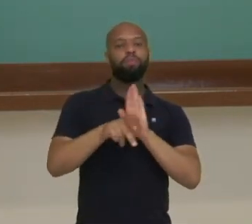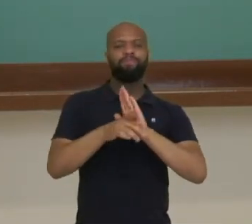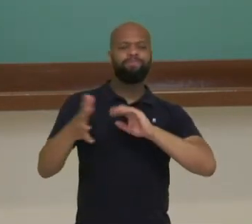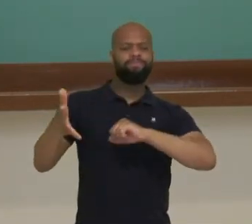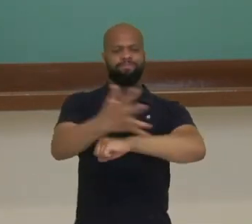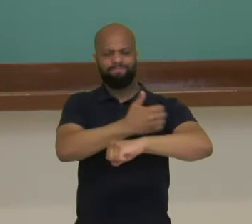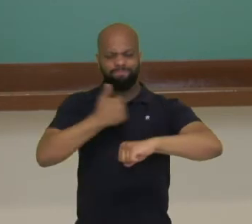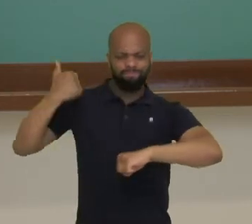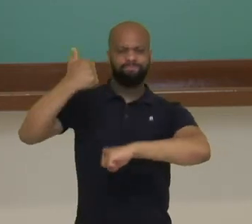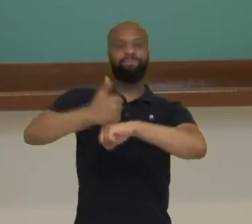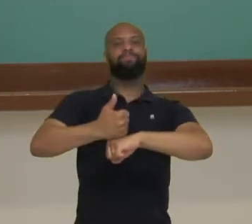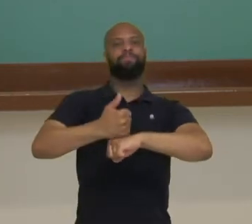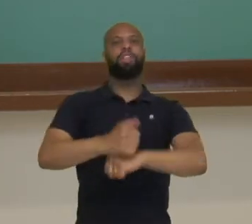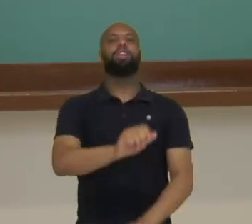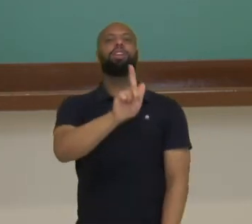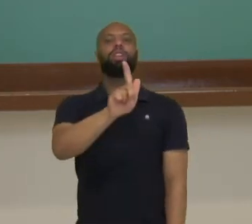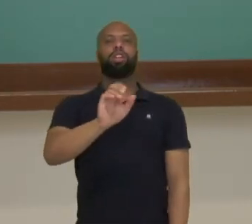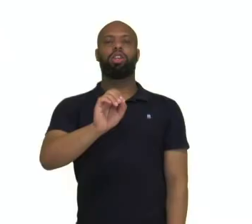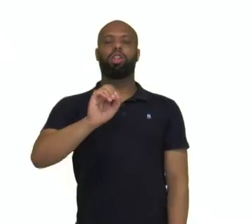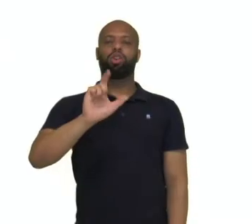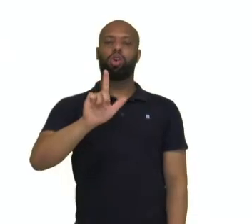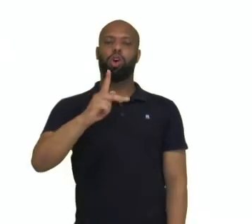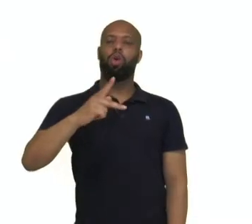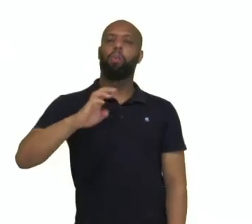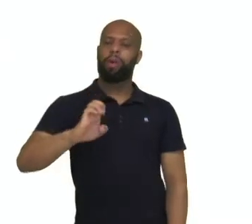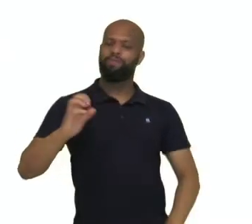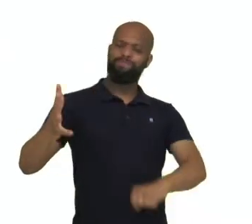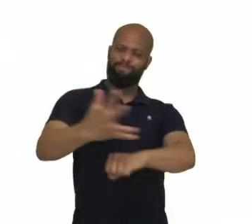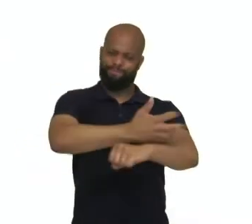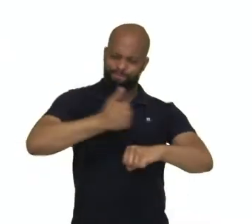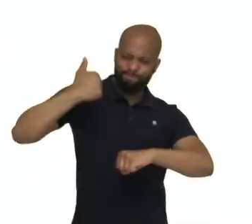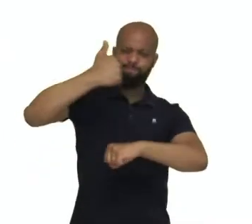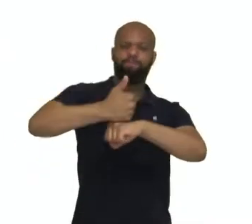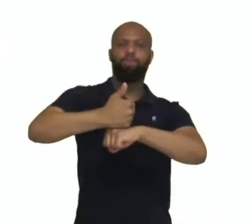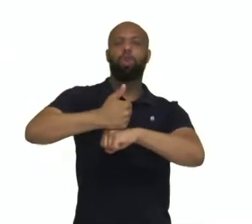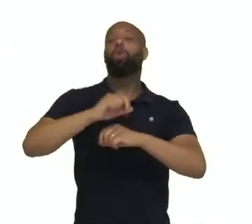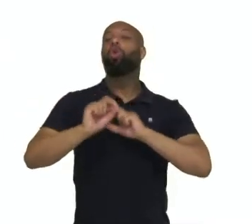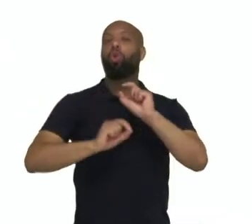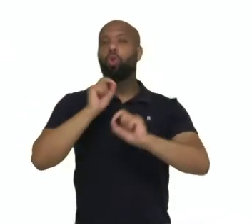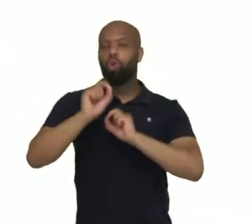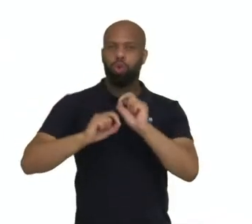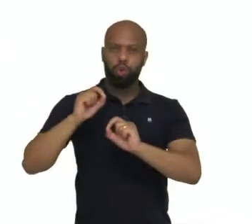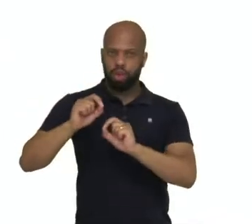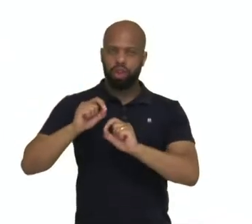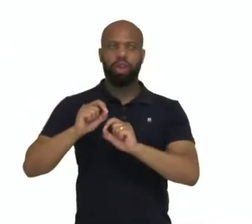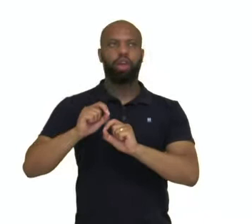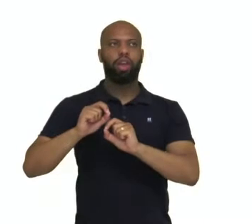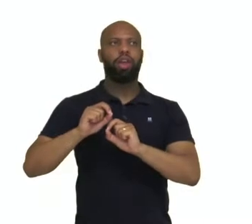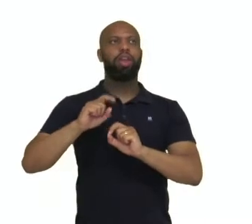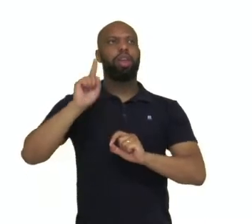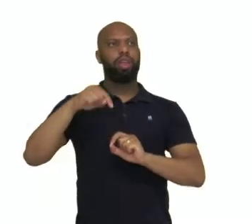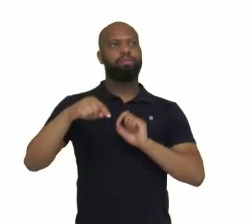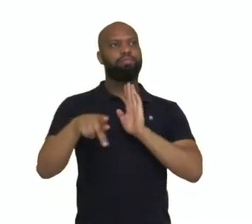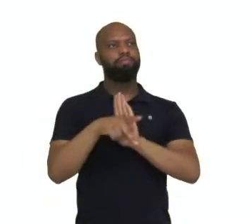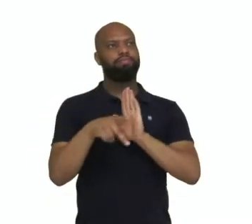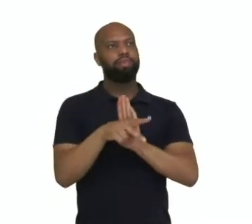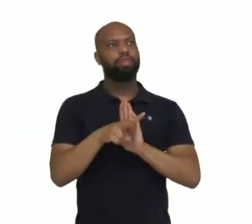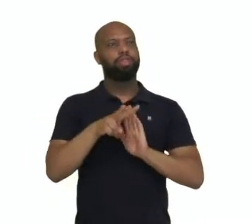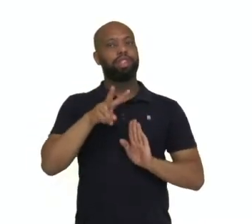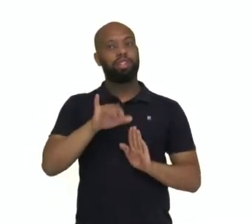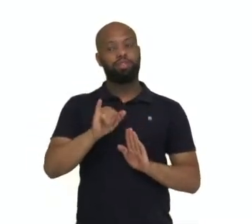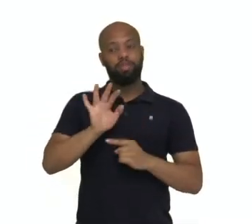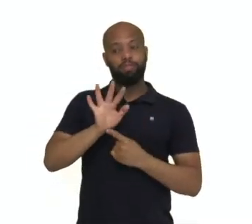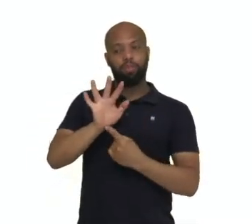gente pode, definir o conceito de golpe de Estado como um termo comum para designar a tomada